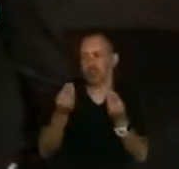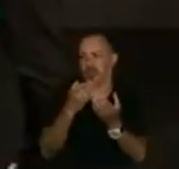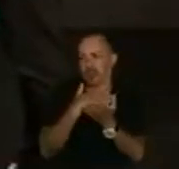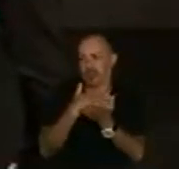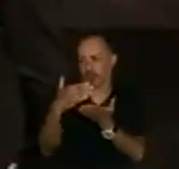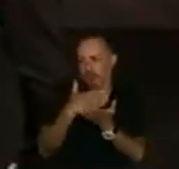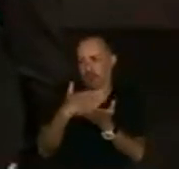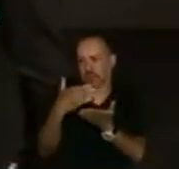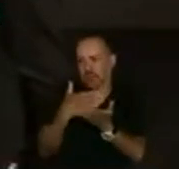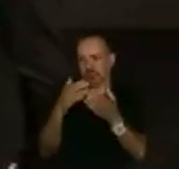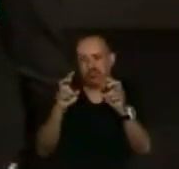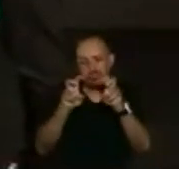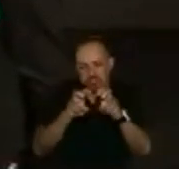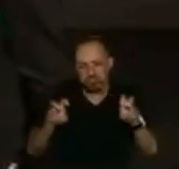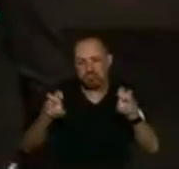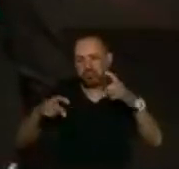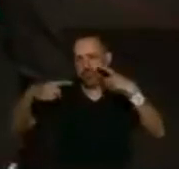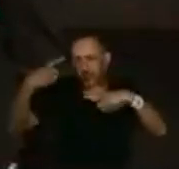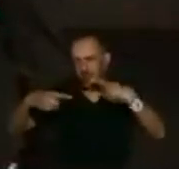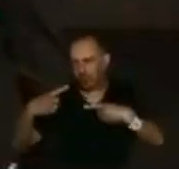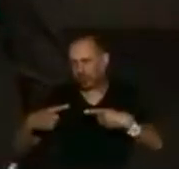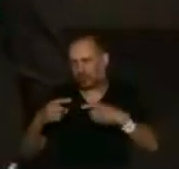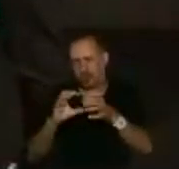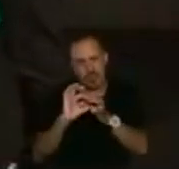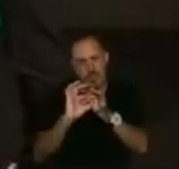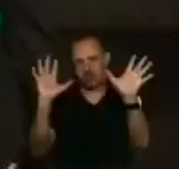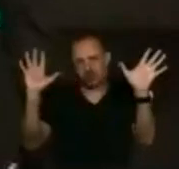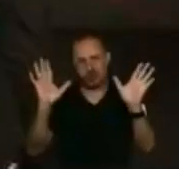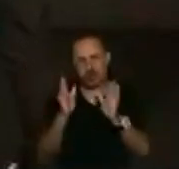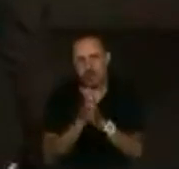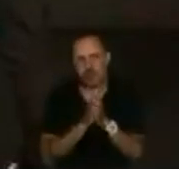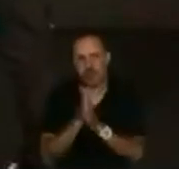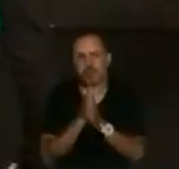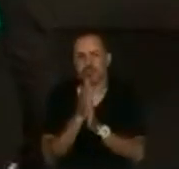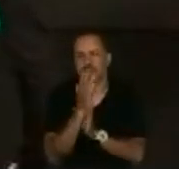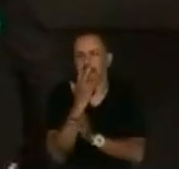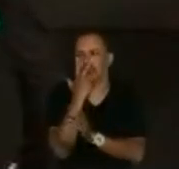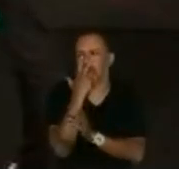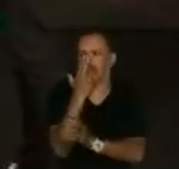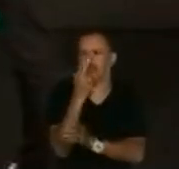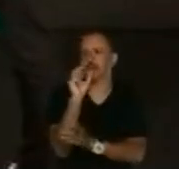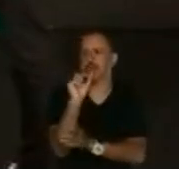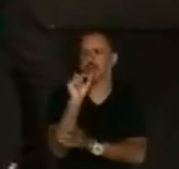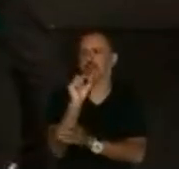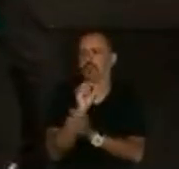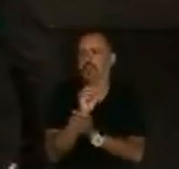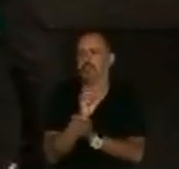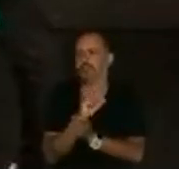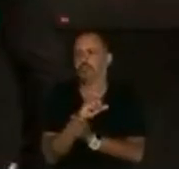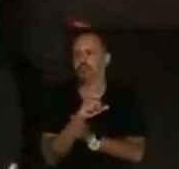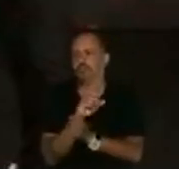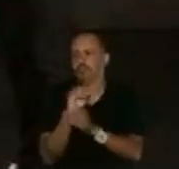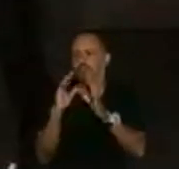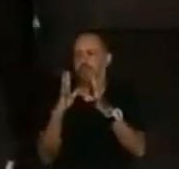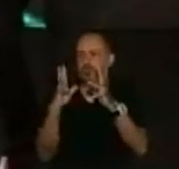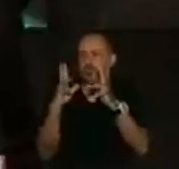aí essa roda, esse diálogo. Então, fala aí o que você acha que pode ser o resultado de